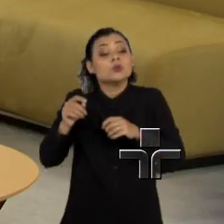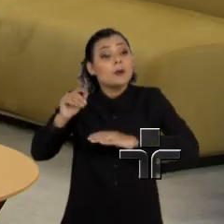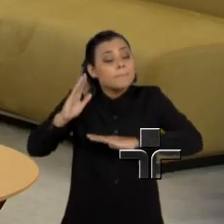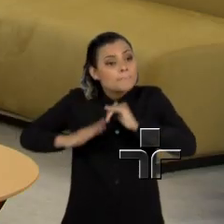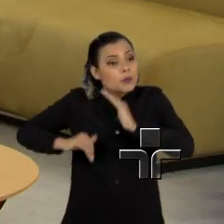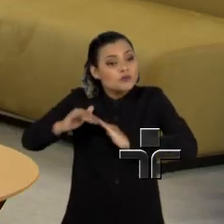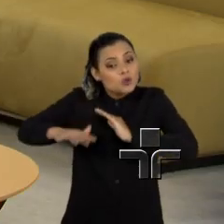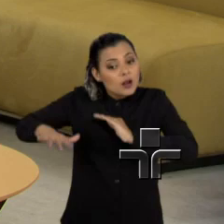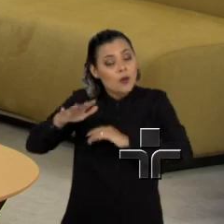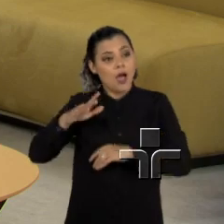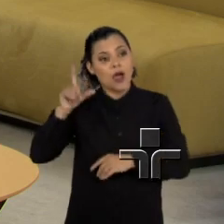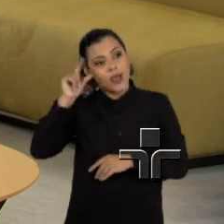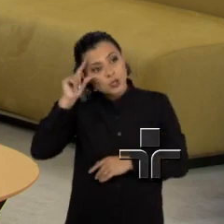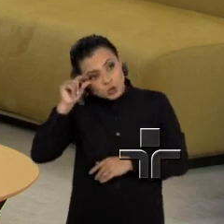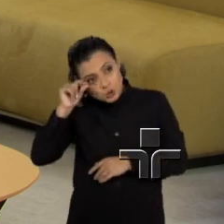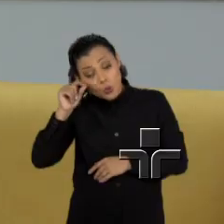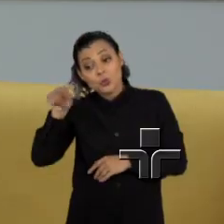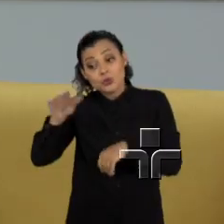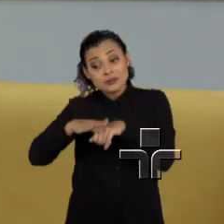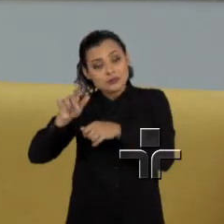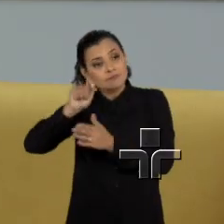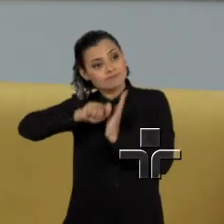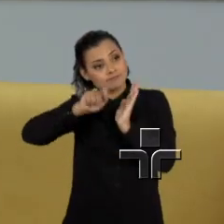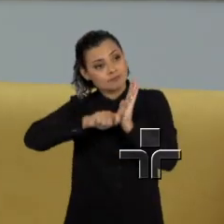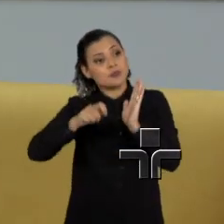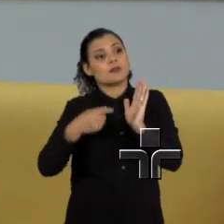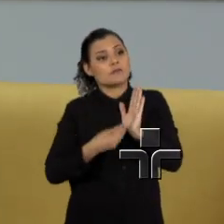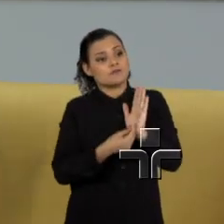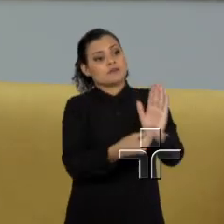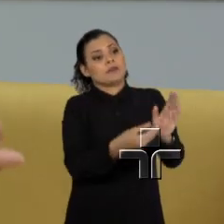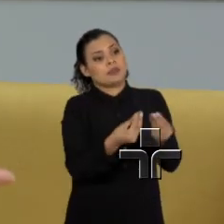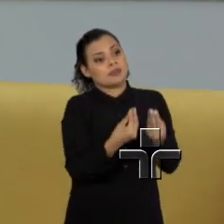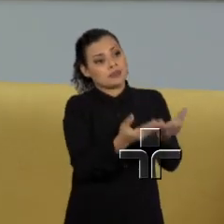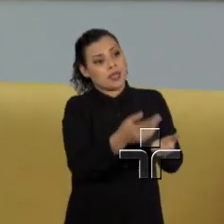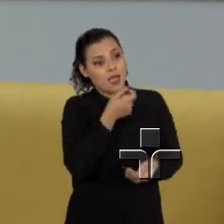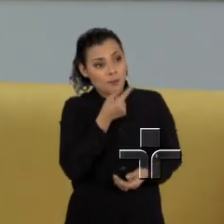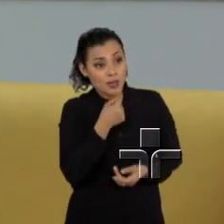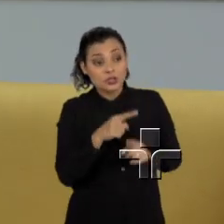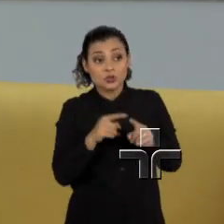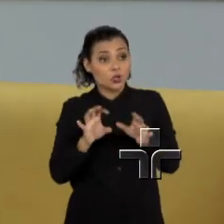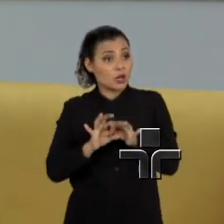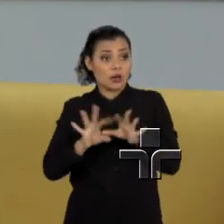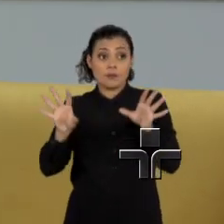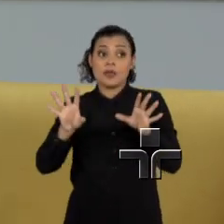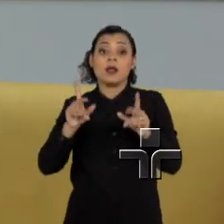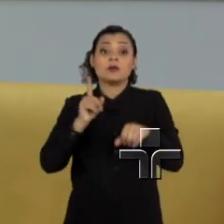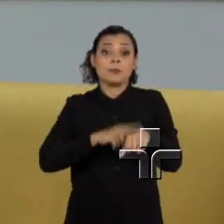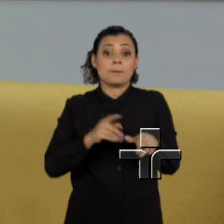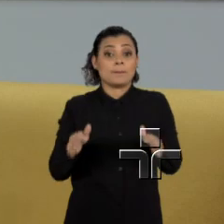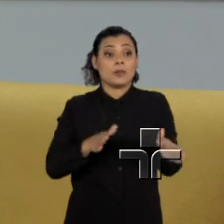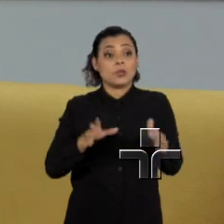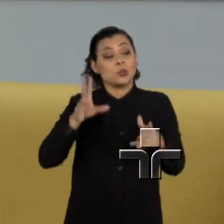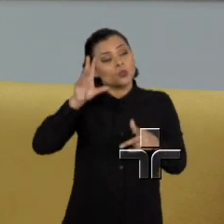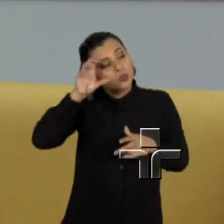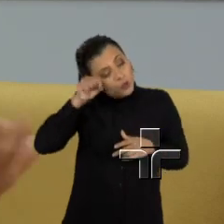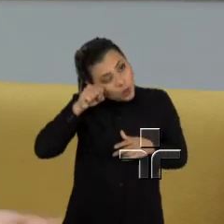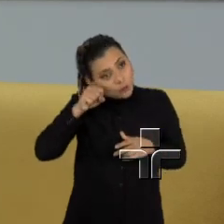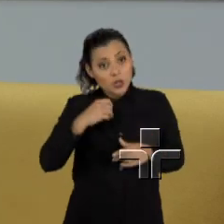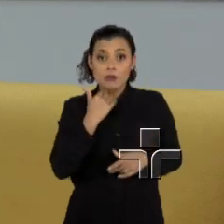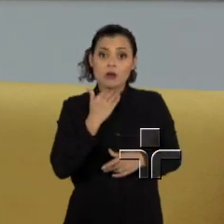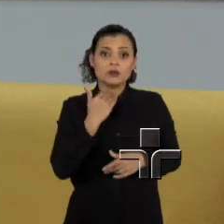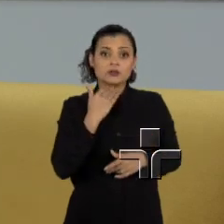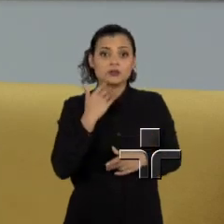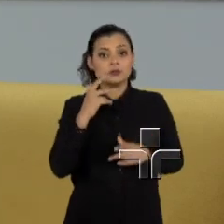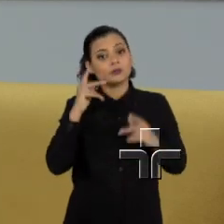sono e ele prescrever esse hormônio que nós temos, mas ele só é liberado na escuridão. Não adianta à meia-noite estar